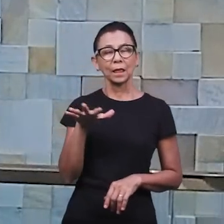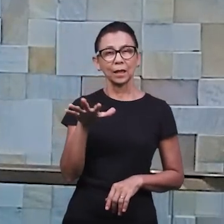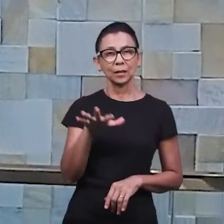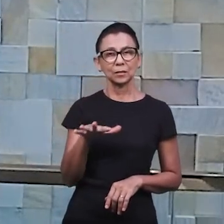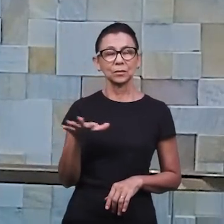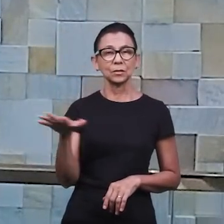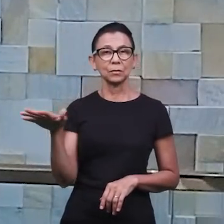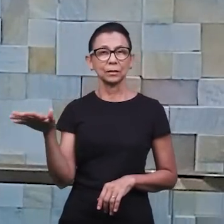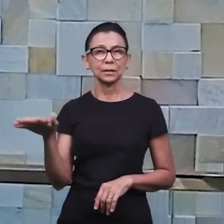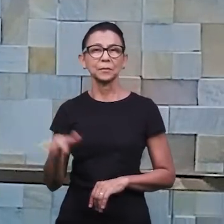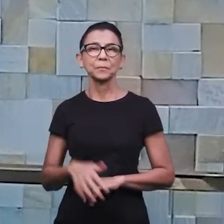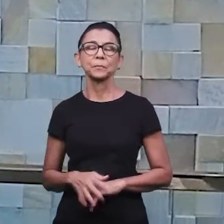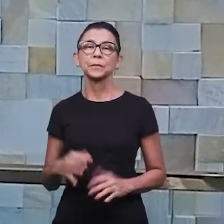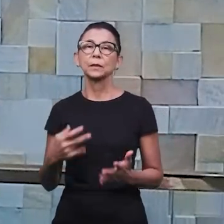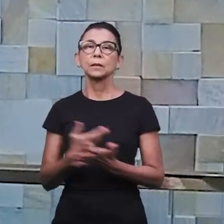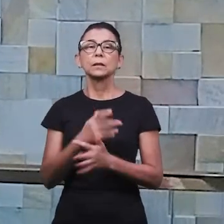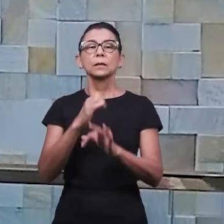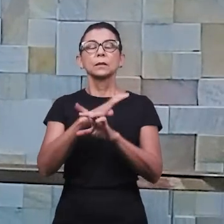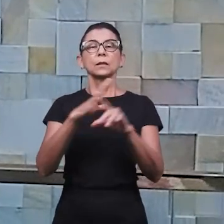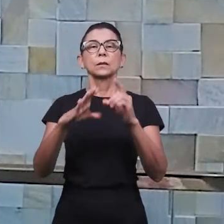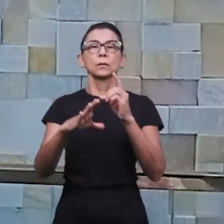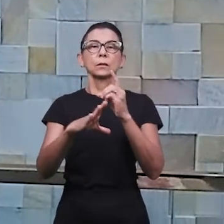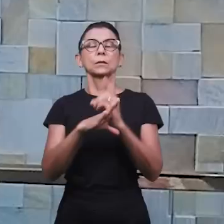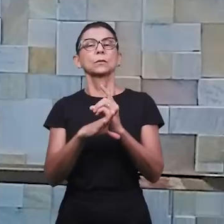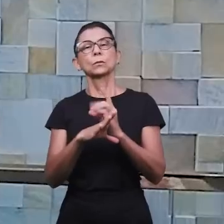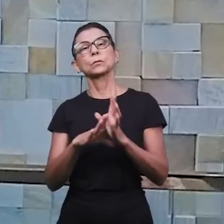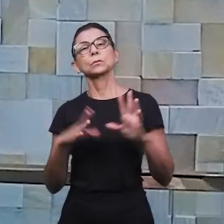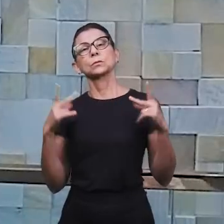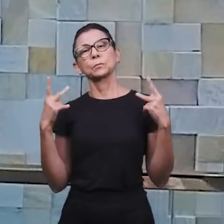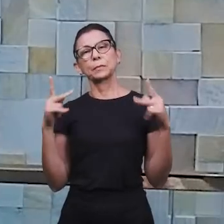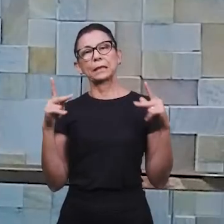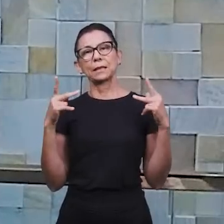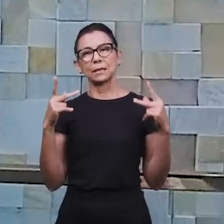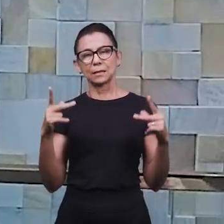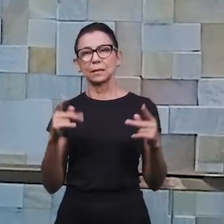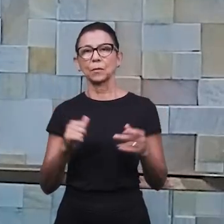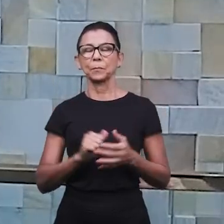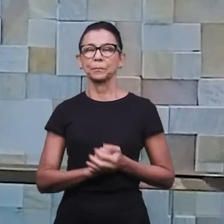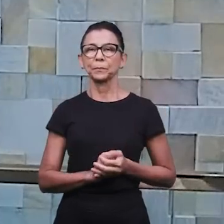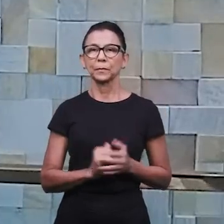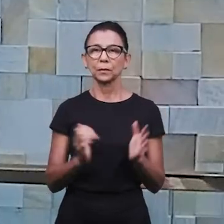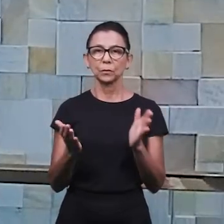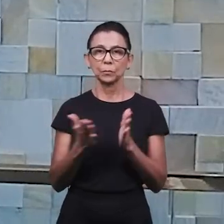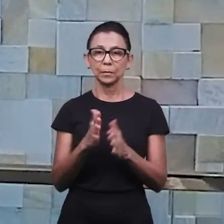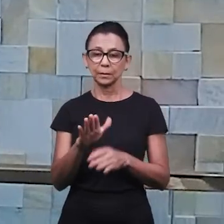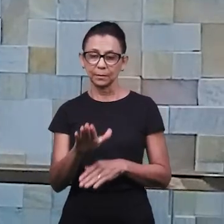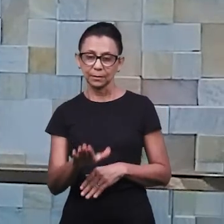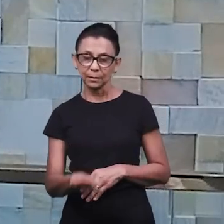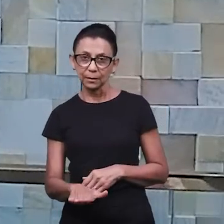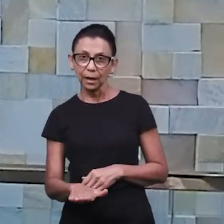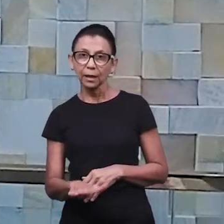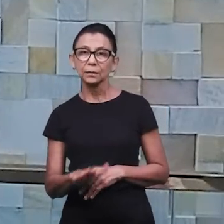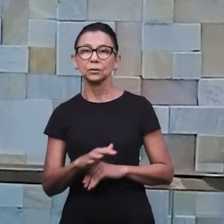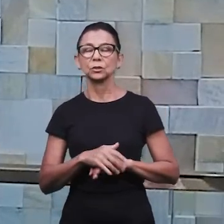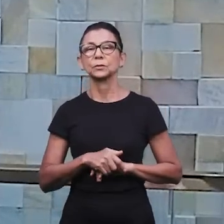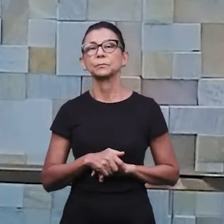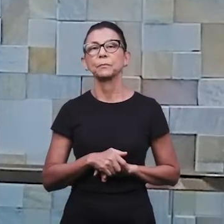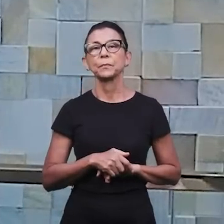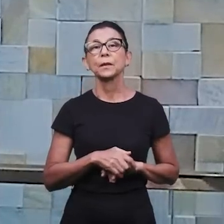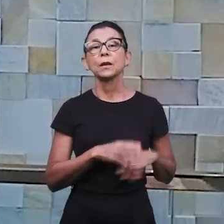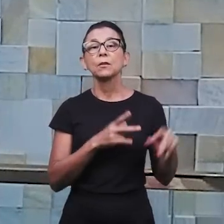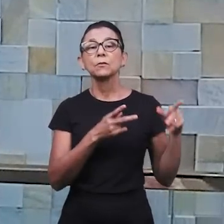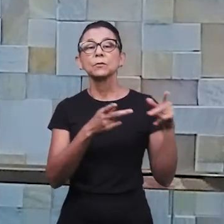foi realizado um culto em um ponto de pregação. Na parte da tarde, os irmãos fizeram visitas a enfermos